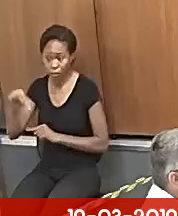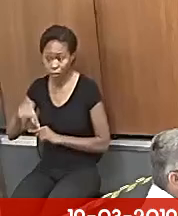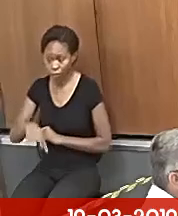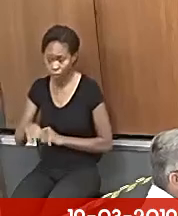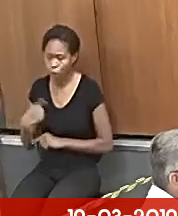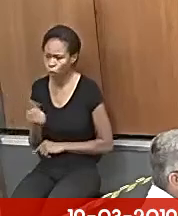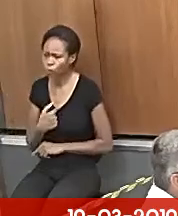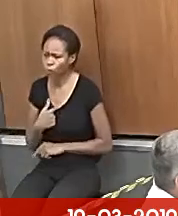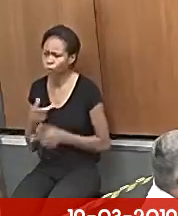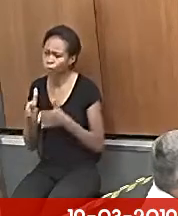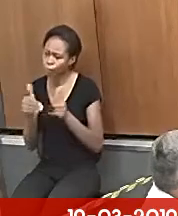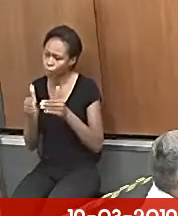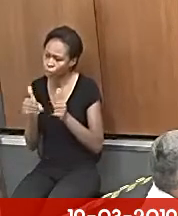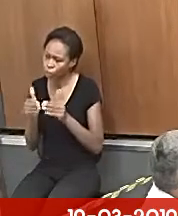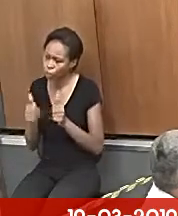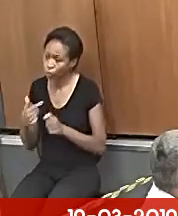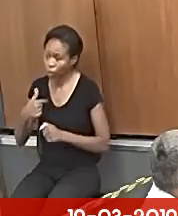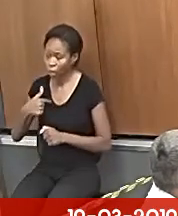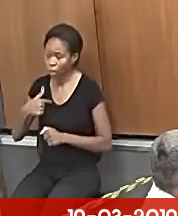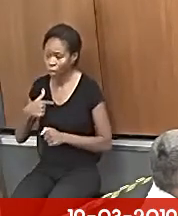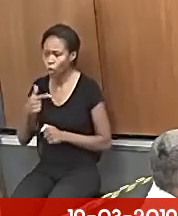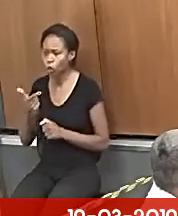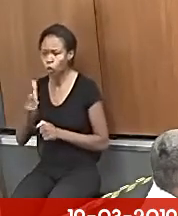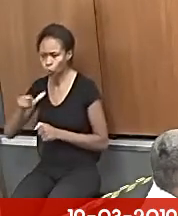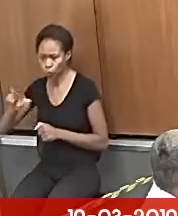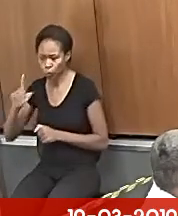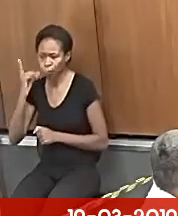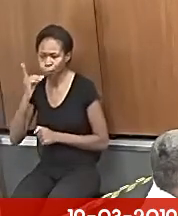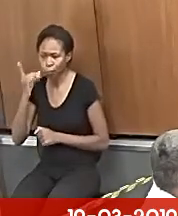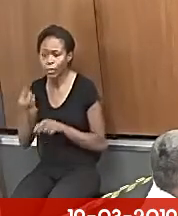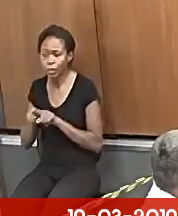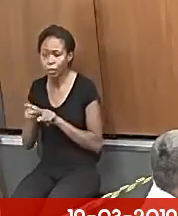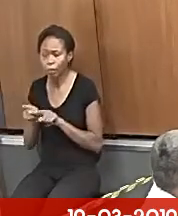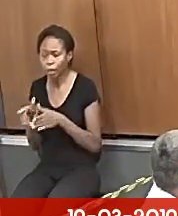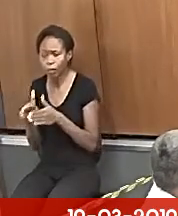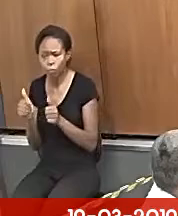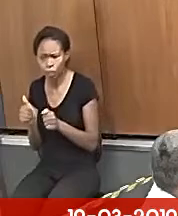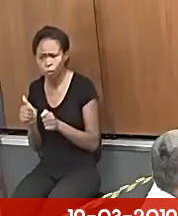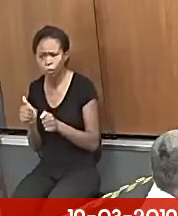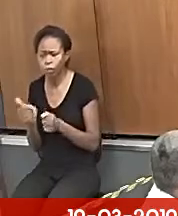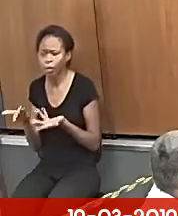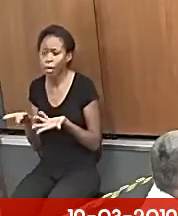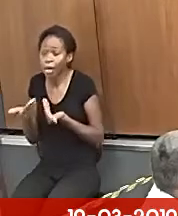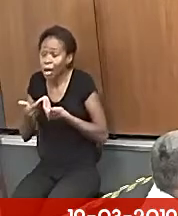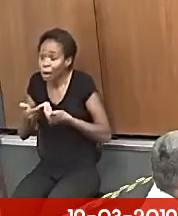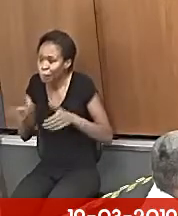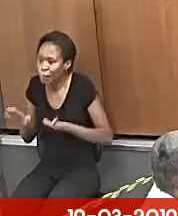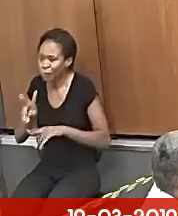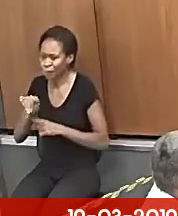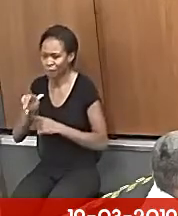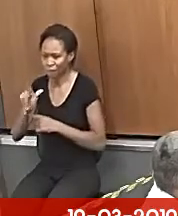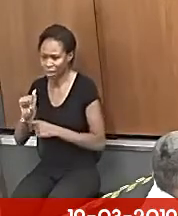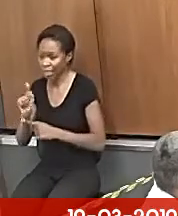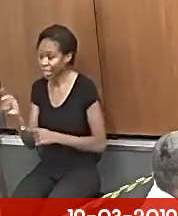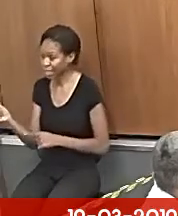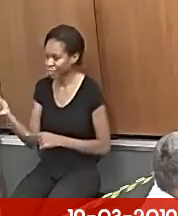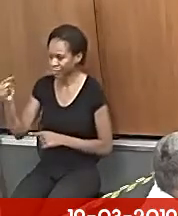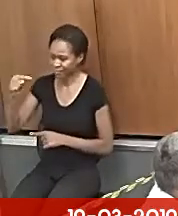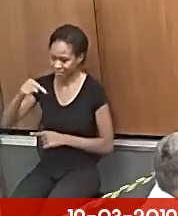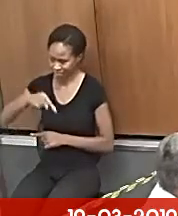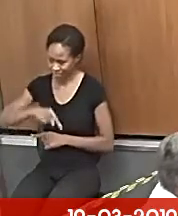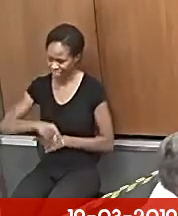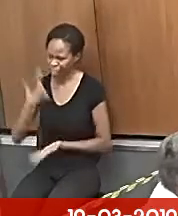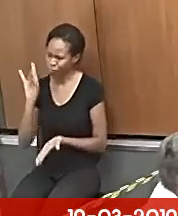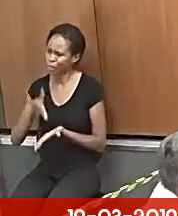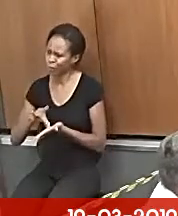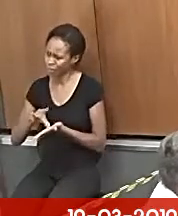solicitamos e o deputado adaptar cleiton solicitamos ainda havia uma vaga só estamos que ele viesse oficialmente é